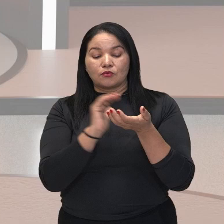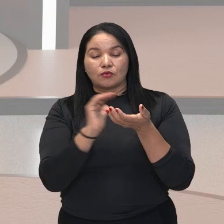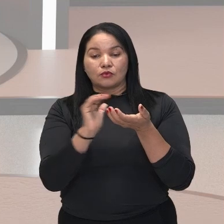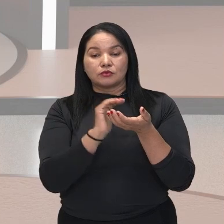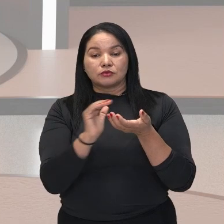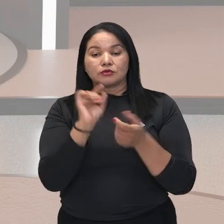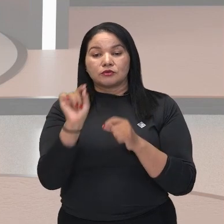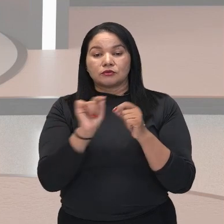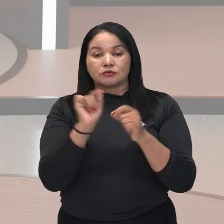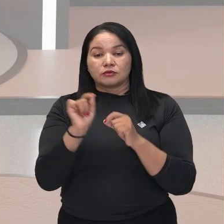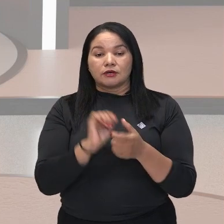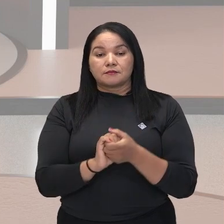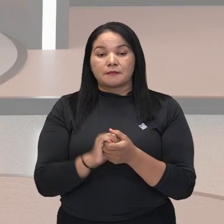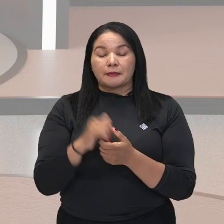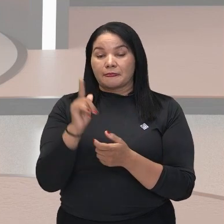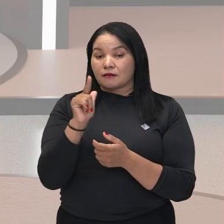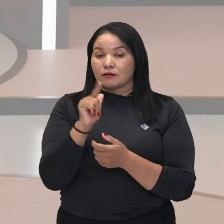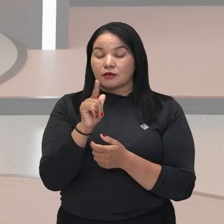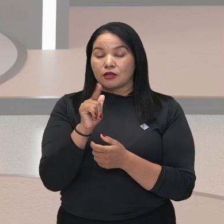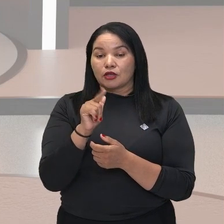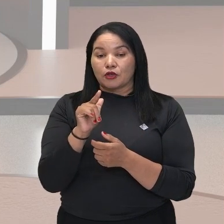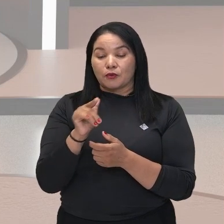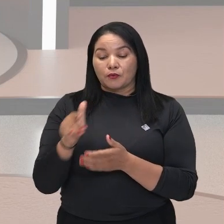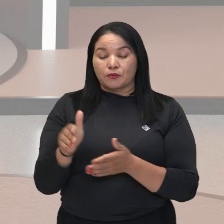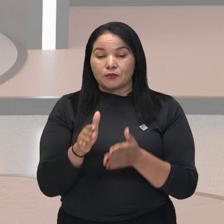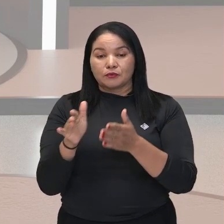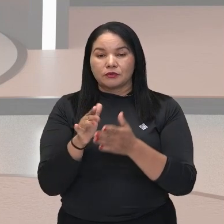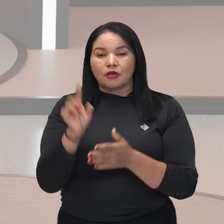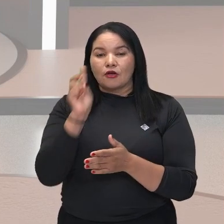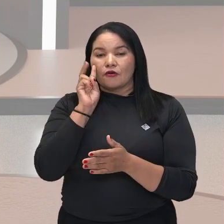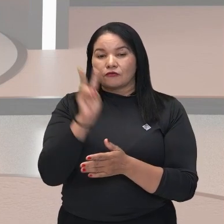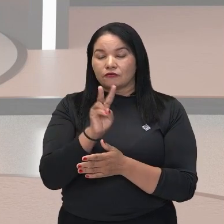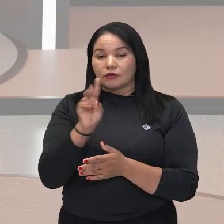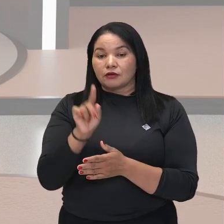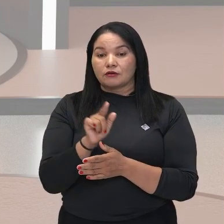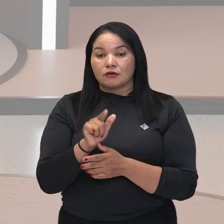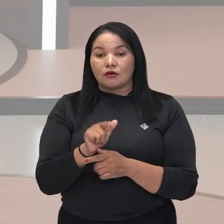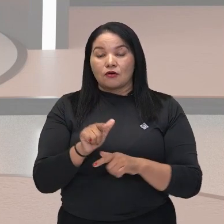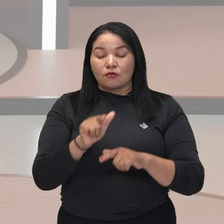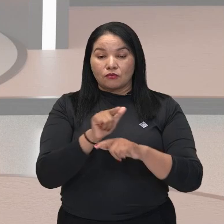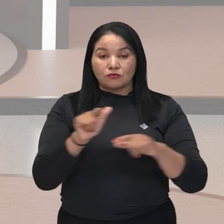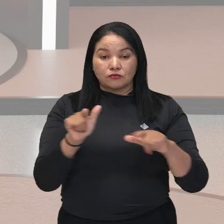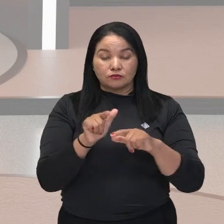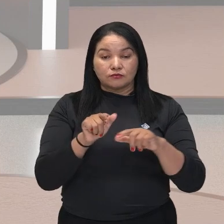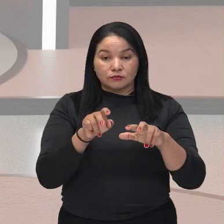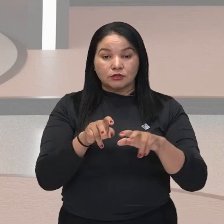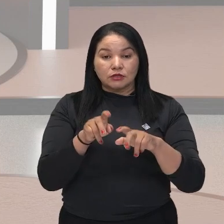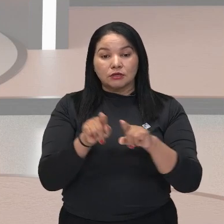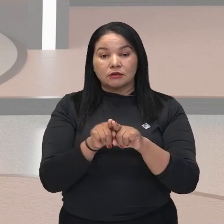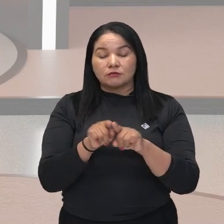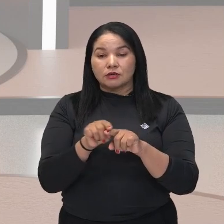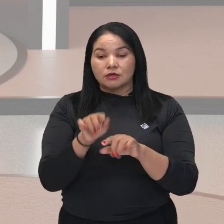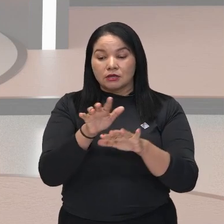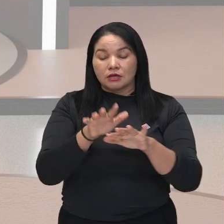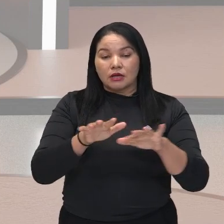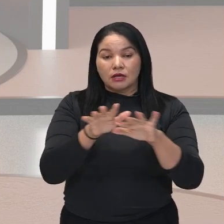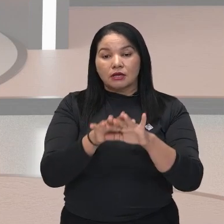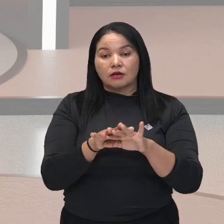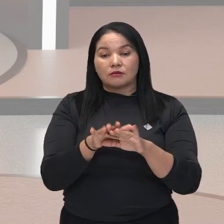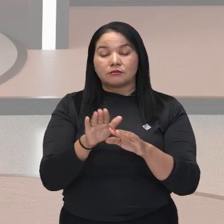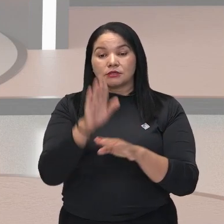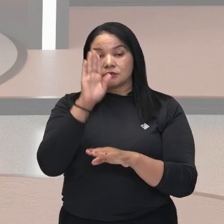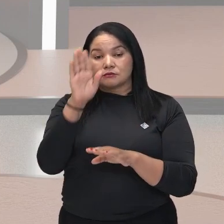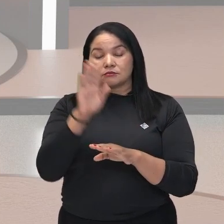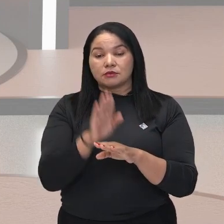ser a hidrografia, né? Onde a gente observa que no interior dessa região, principalmente ali entre